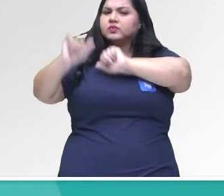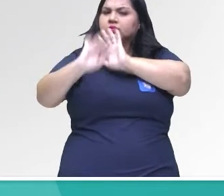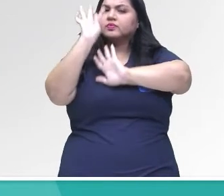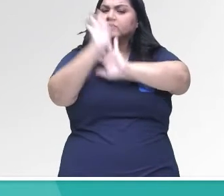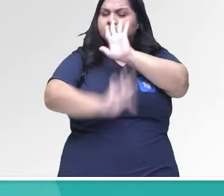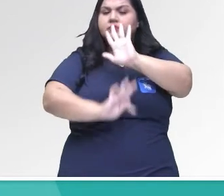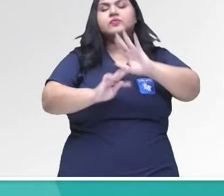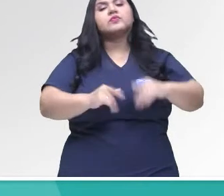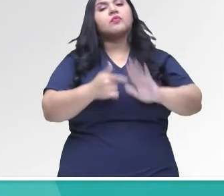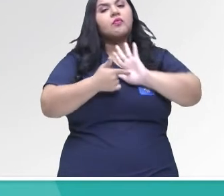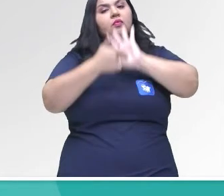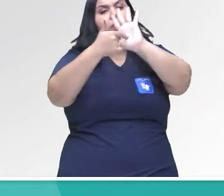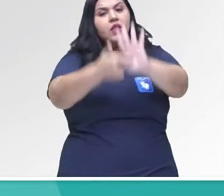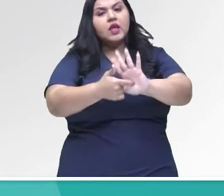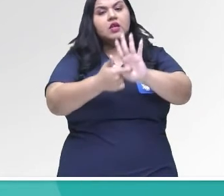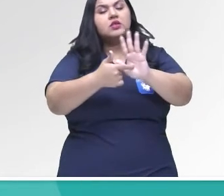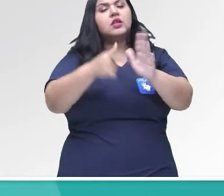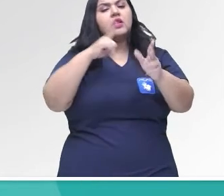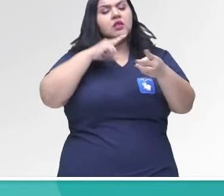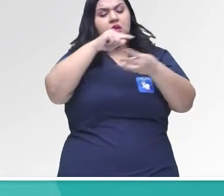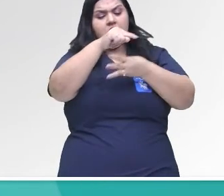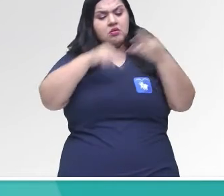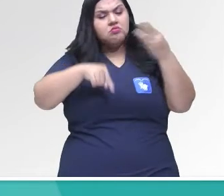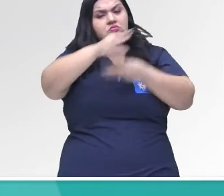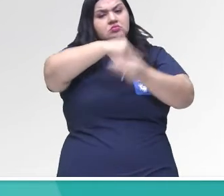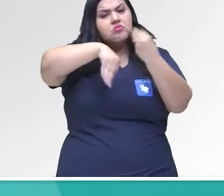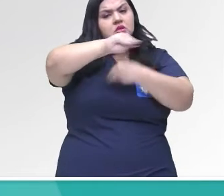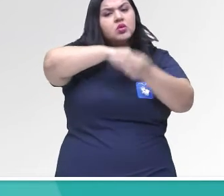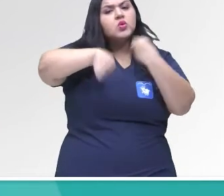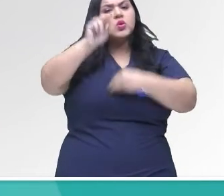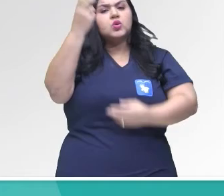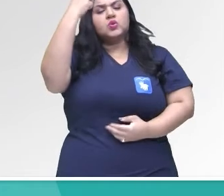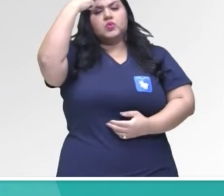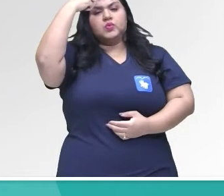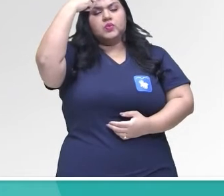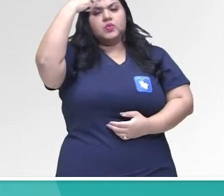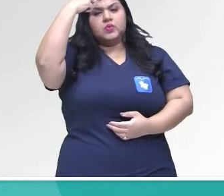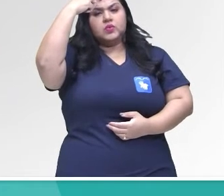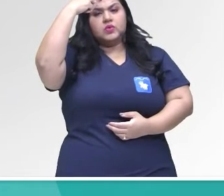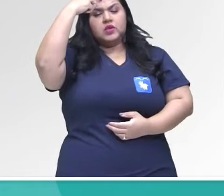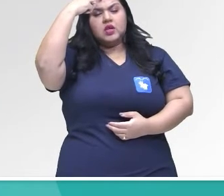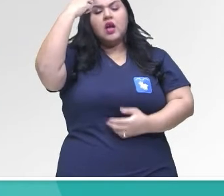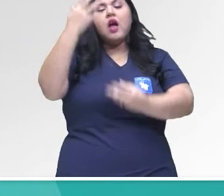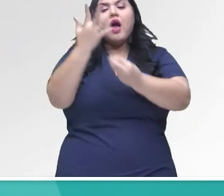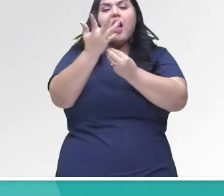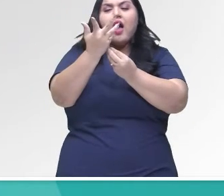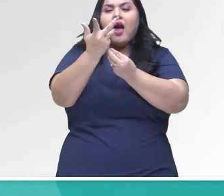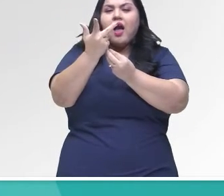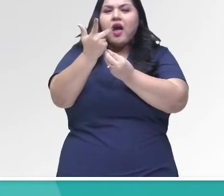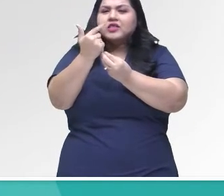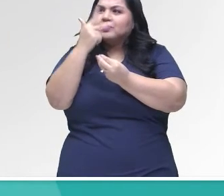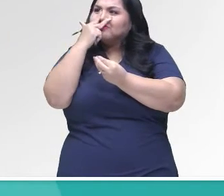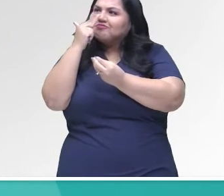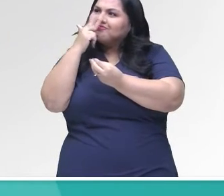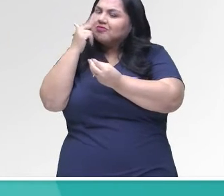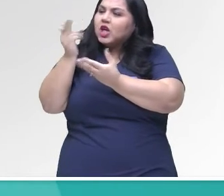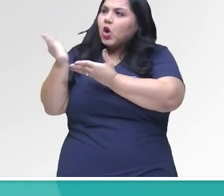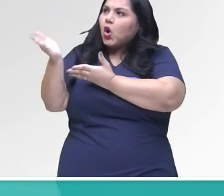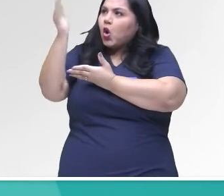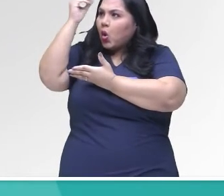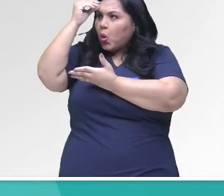vocês. Essa miscigenação que acontece na cultura. A arte, ela vai agregando os conhecimentos, ela